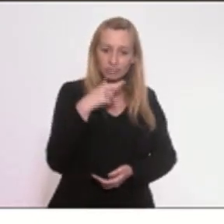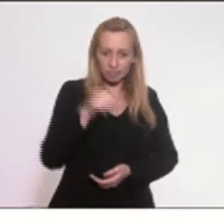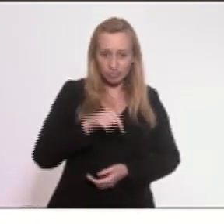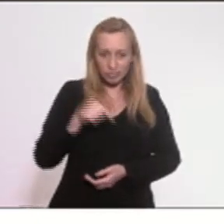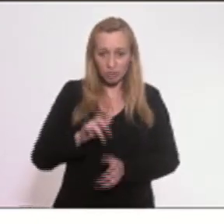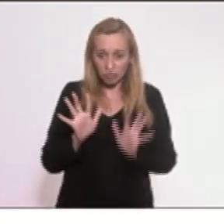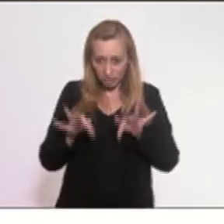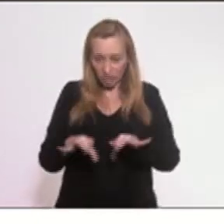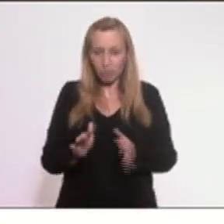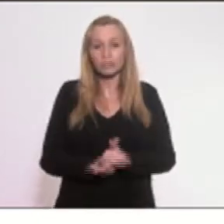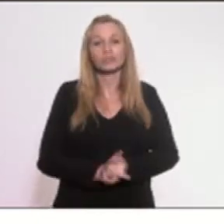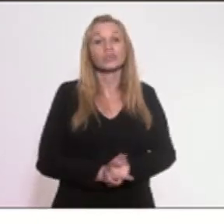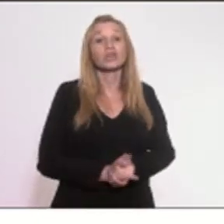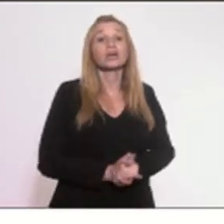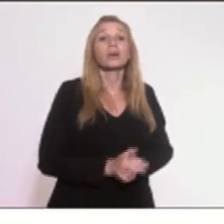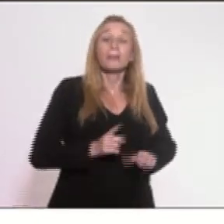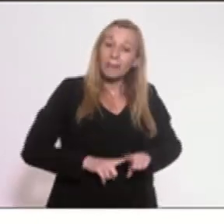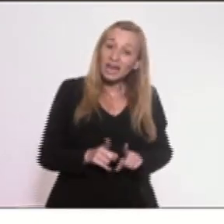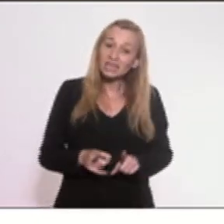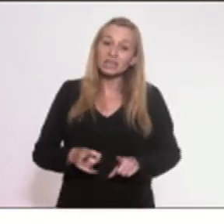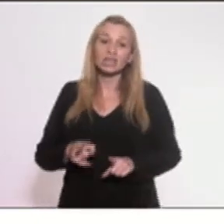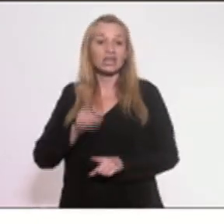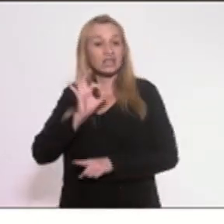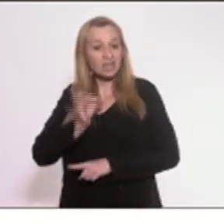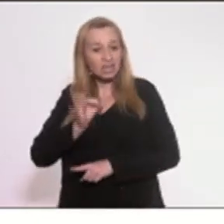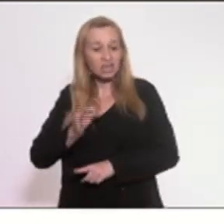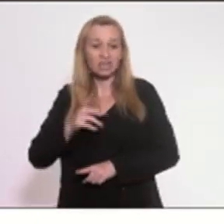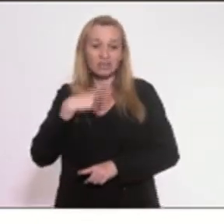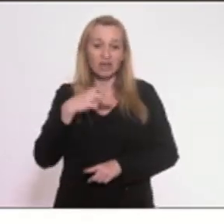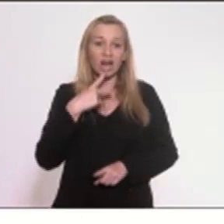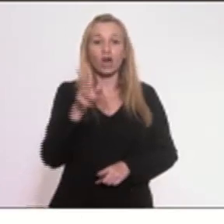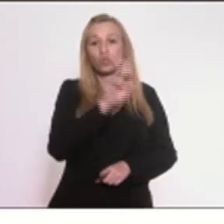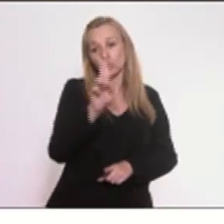para o final, mas eu fiz questão de falar o nome